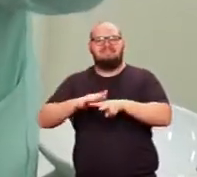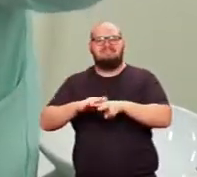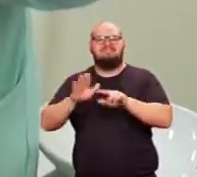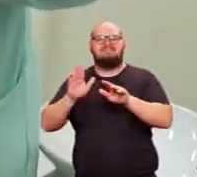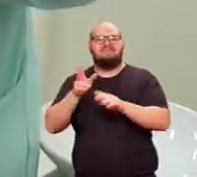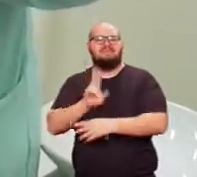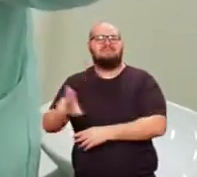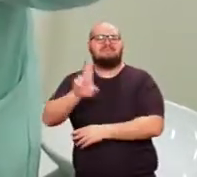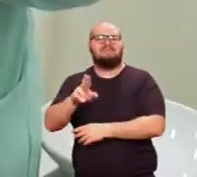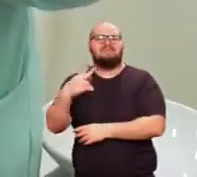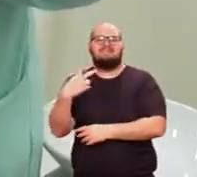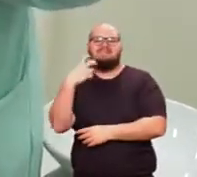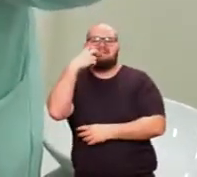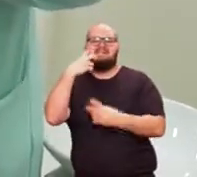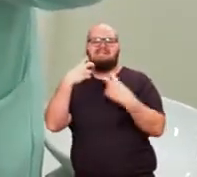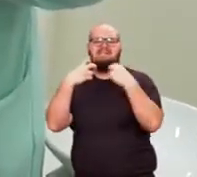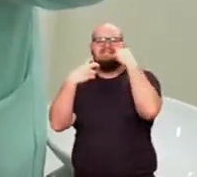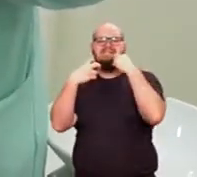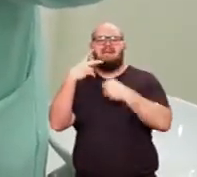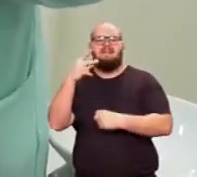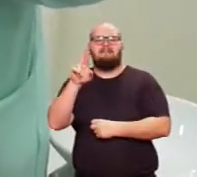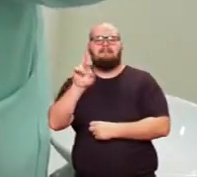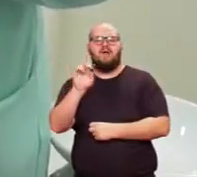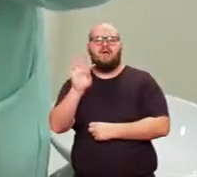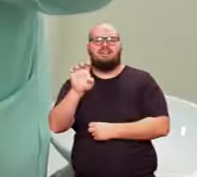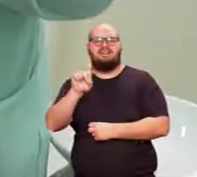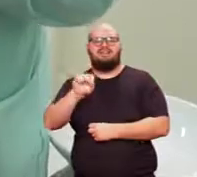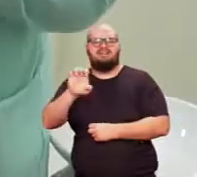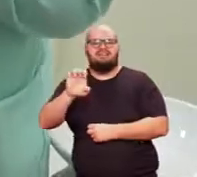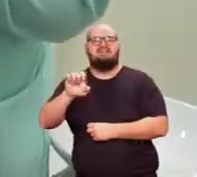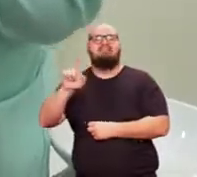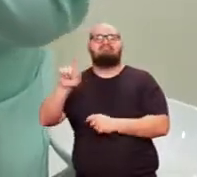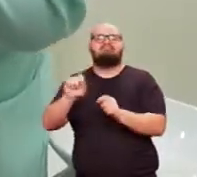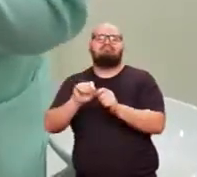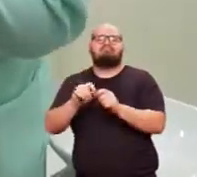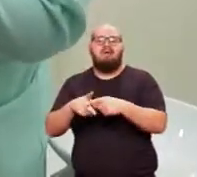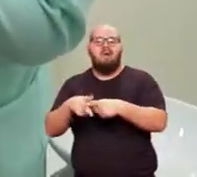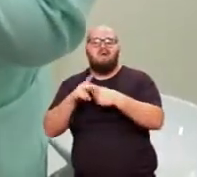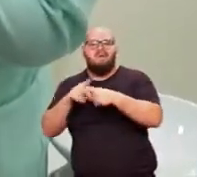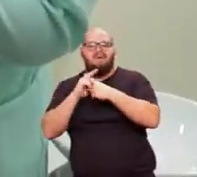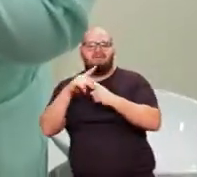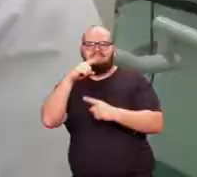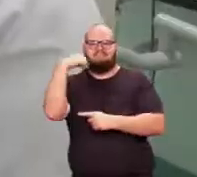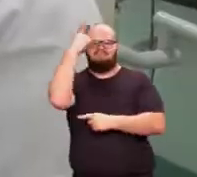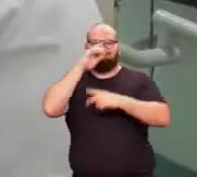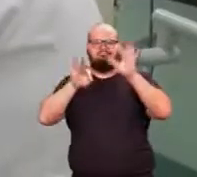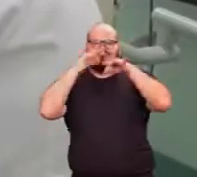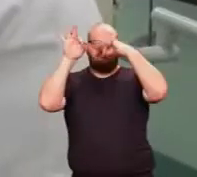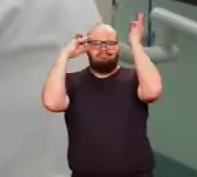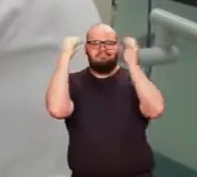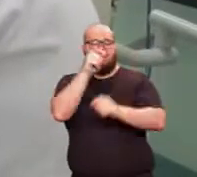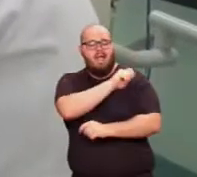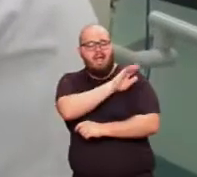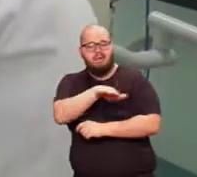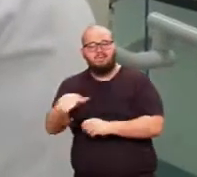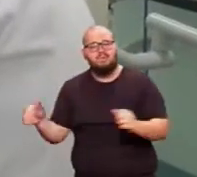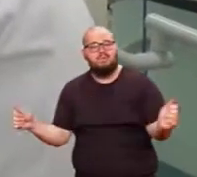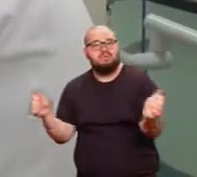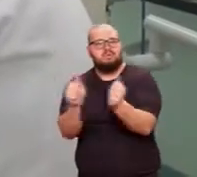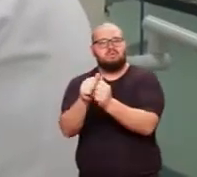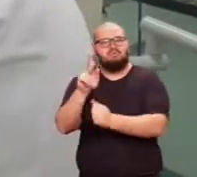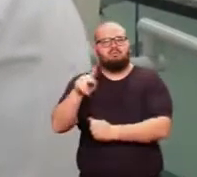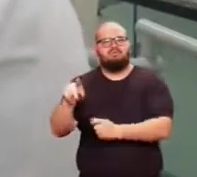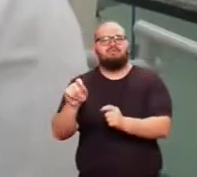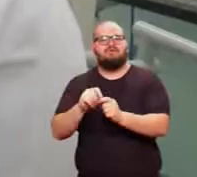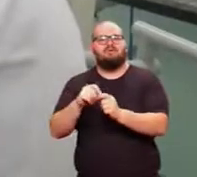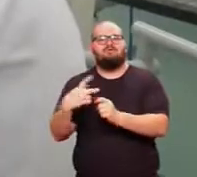reabilitação de pacientes que passaram a usar próteses ou mesmo para corrigir uma imperfeição estética, os alunos, com auxílio de